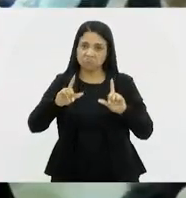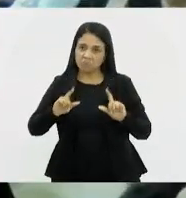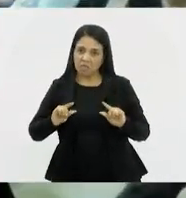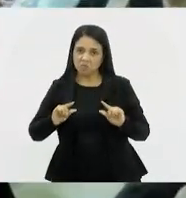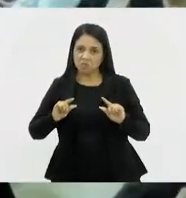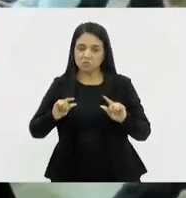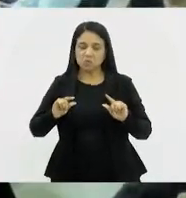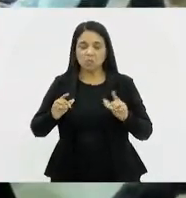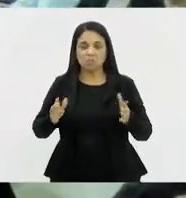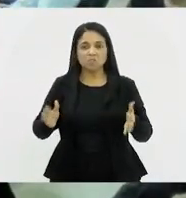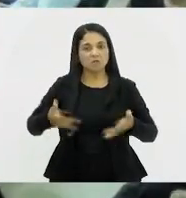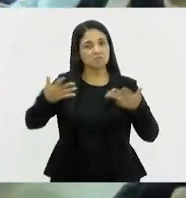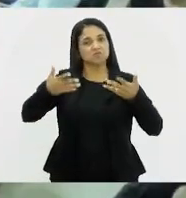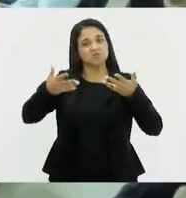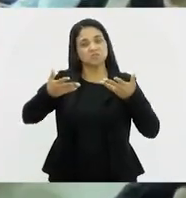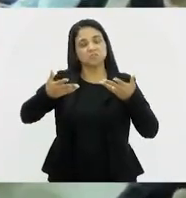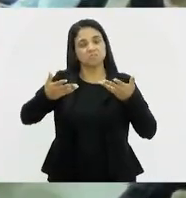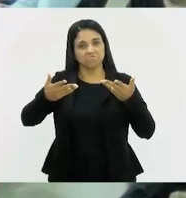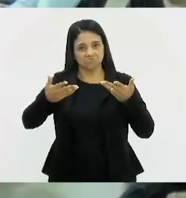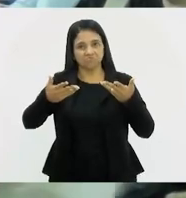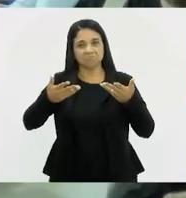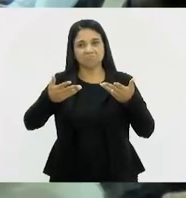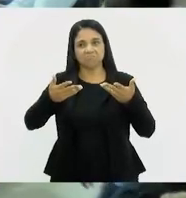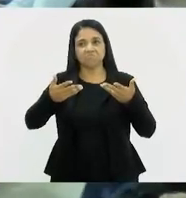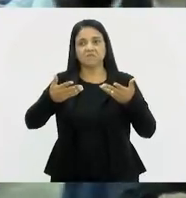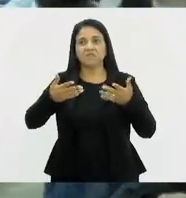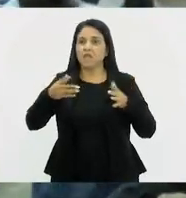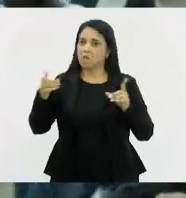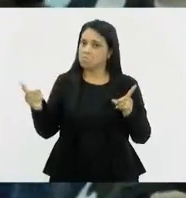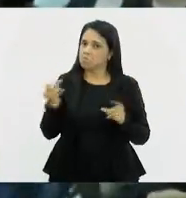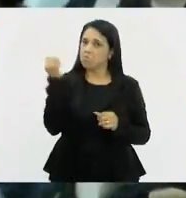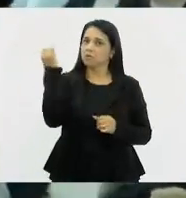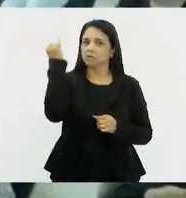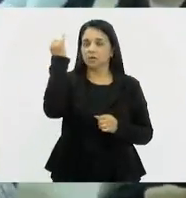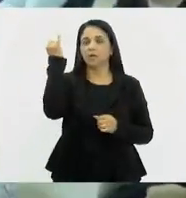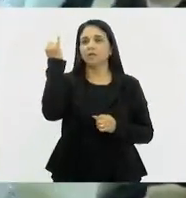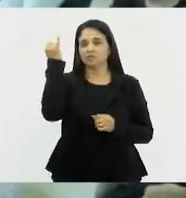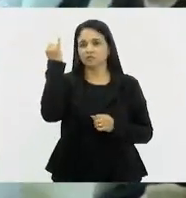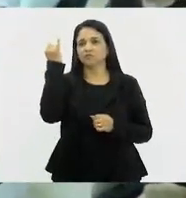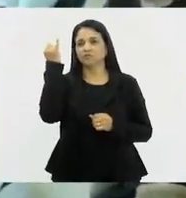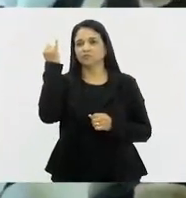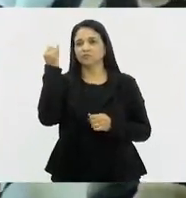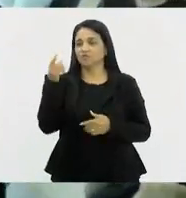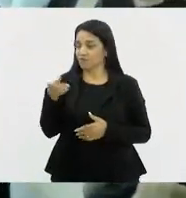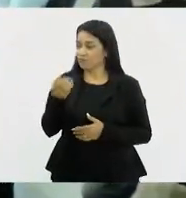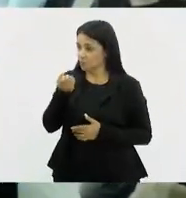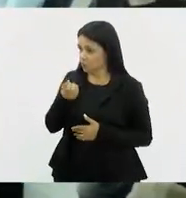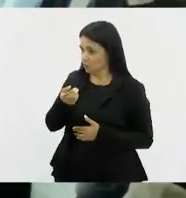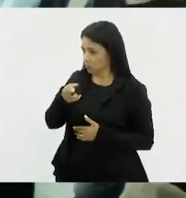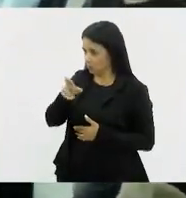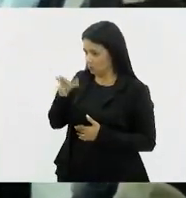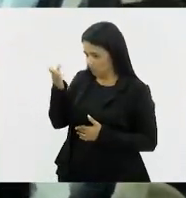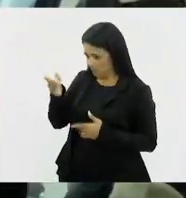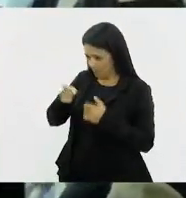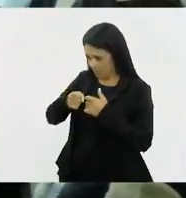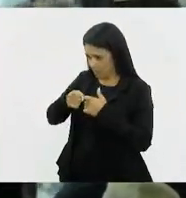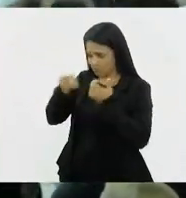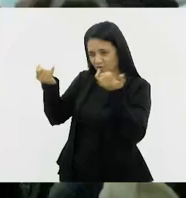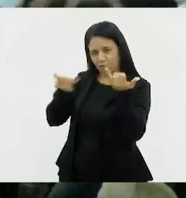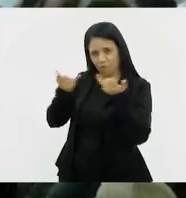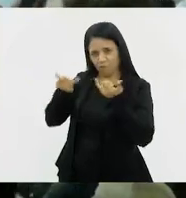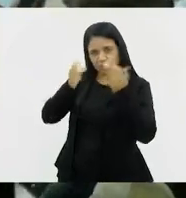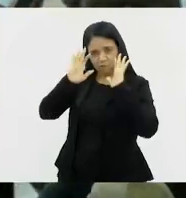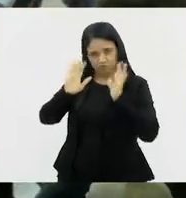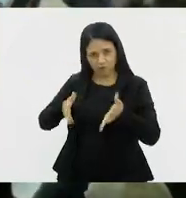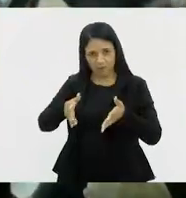É um departamento muito importante. A linha de vida, também o doutor já nos trouxe várias informações. As